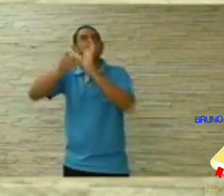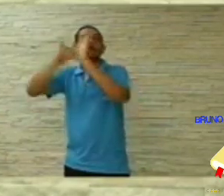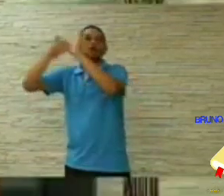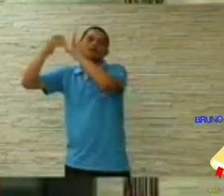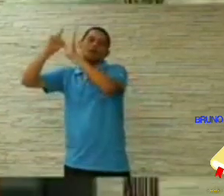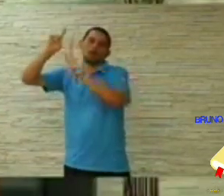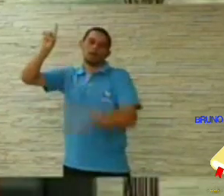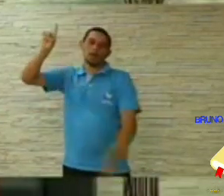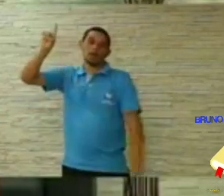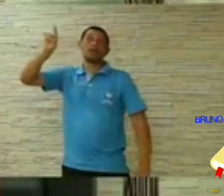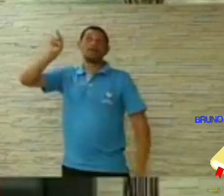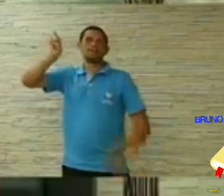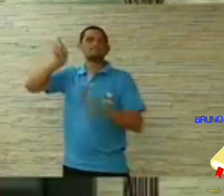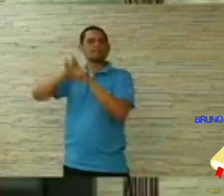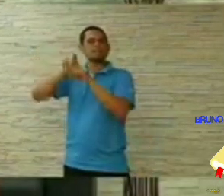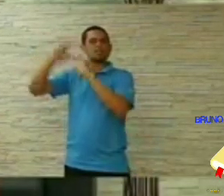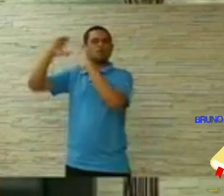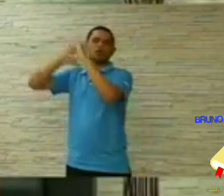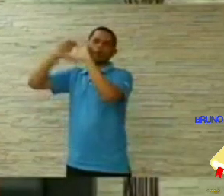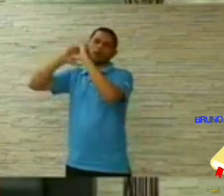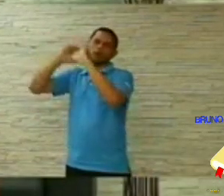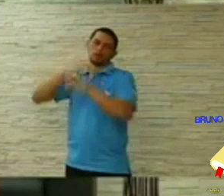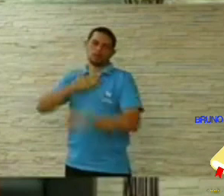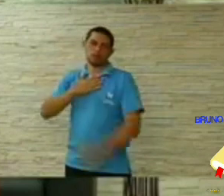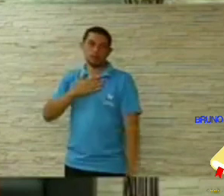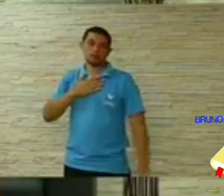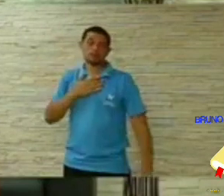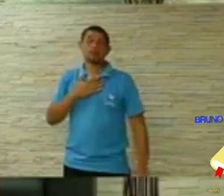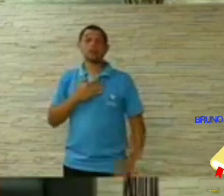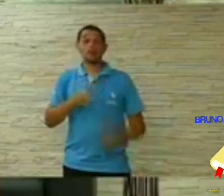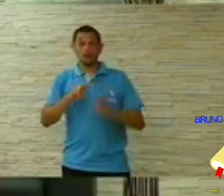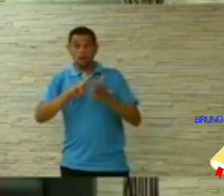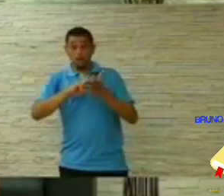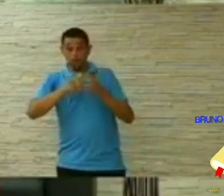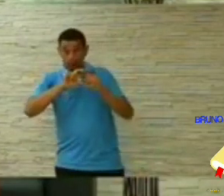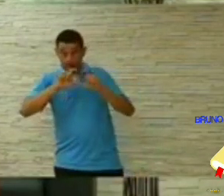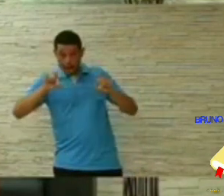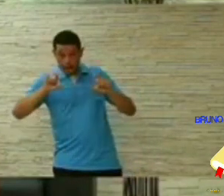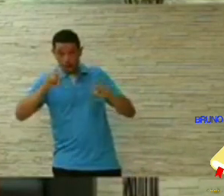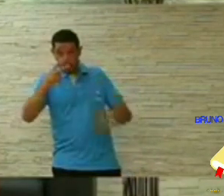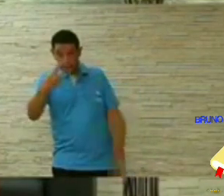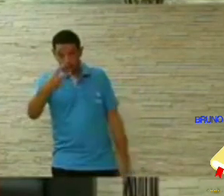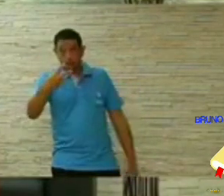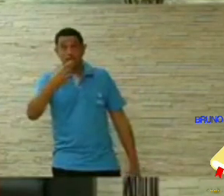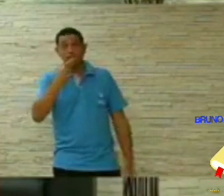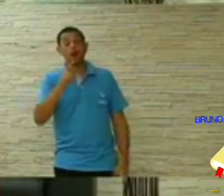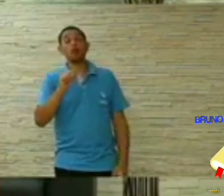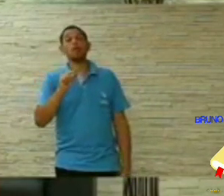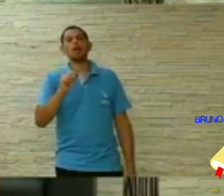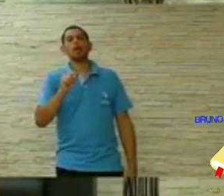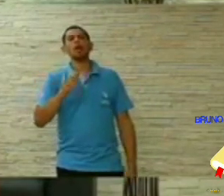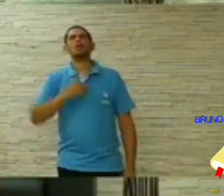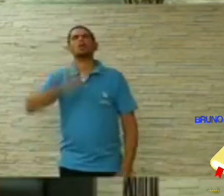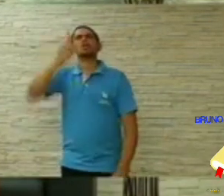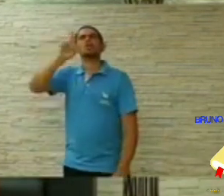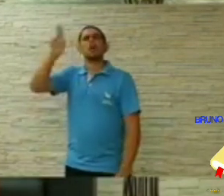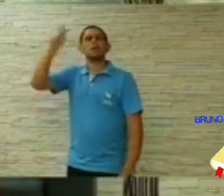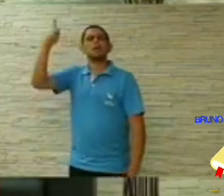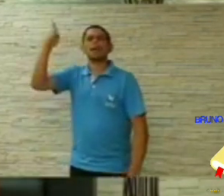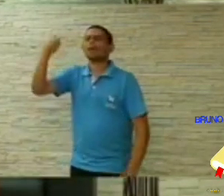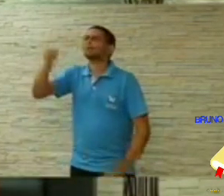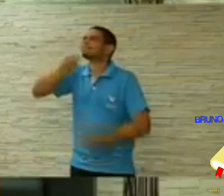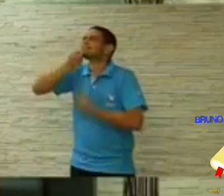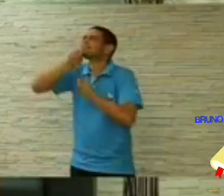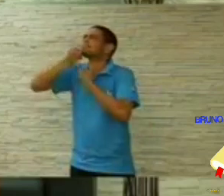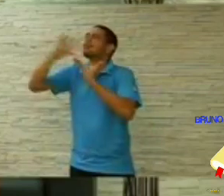Deus que se comunica conosco. No verso 2, ele ainda diz assim, olha, bendito seja o nome do Senhor, o nome em